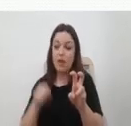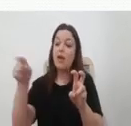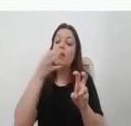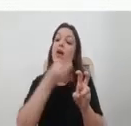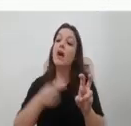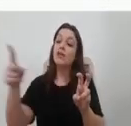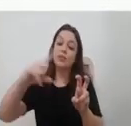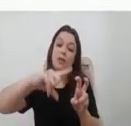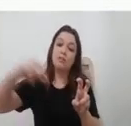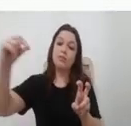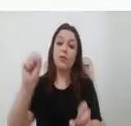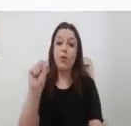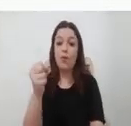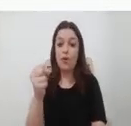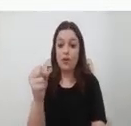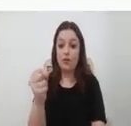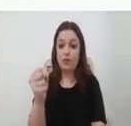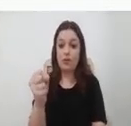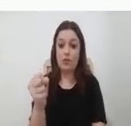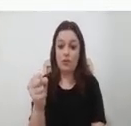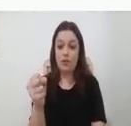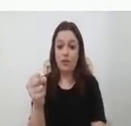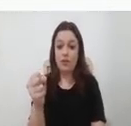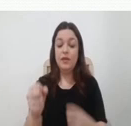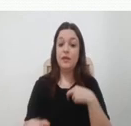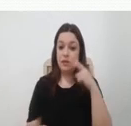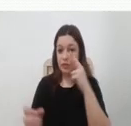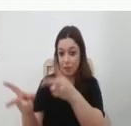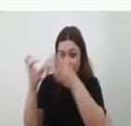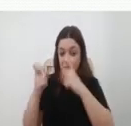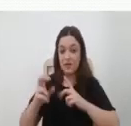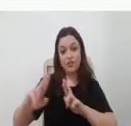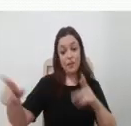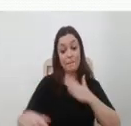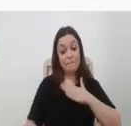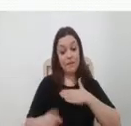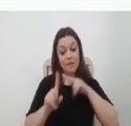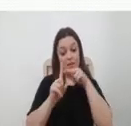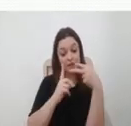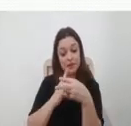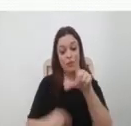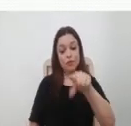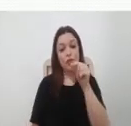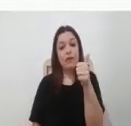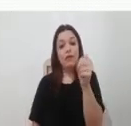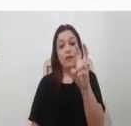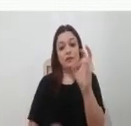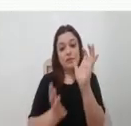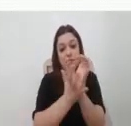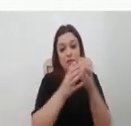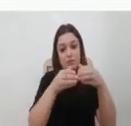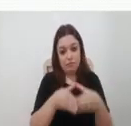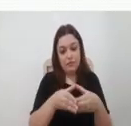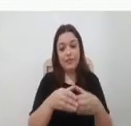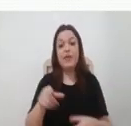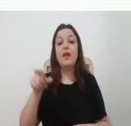médicos veterinários só consideraram 8. Então, a gente percebe que ainda existe uma divergência, né,